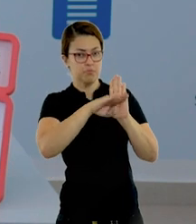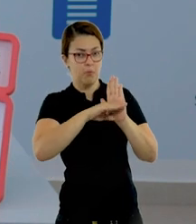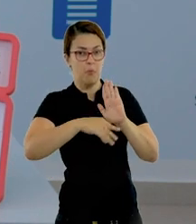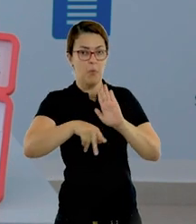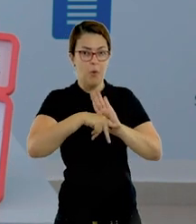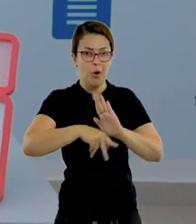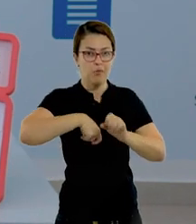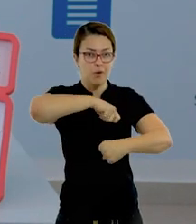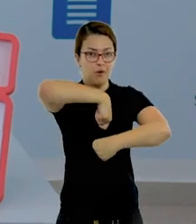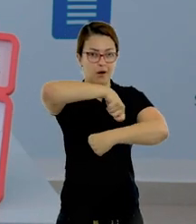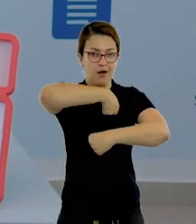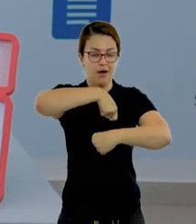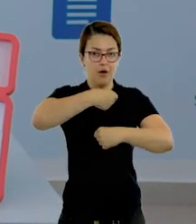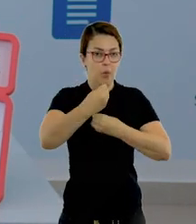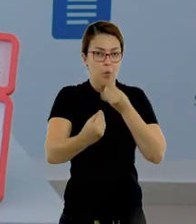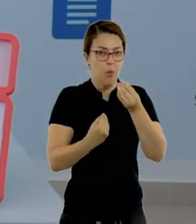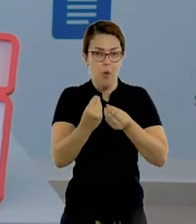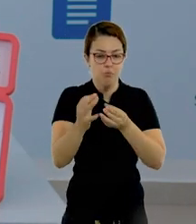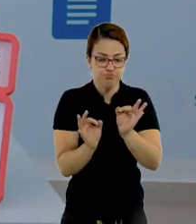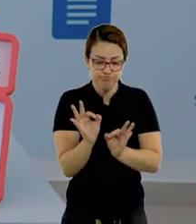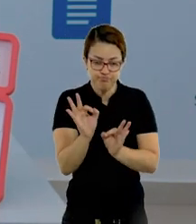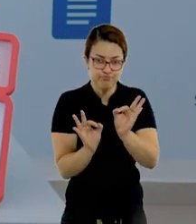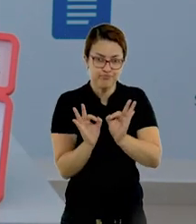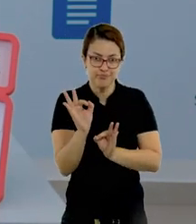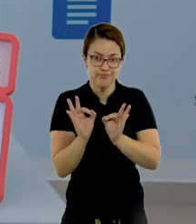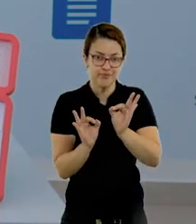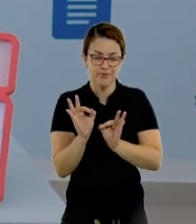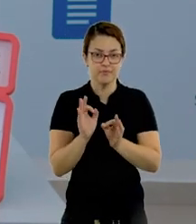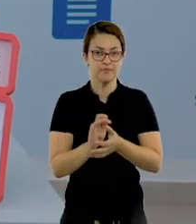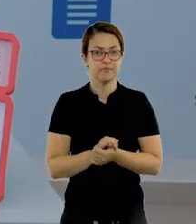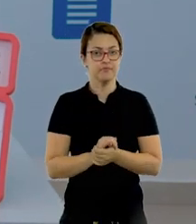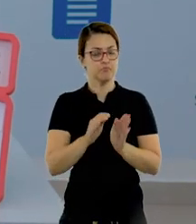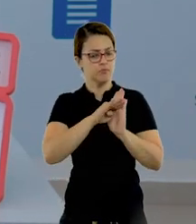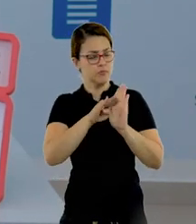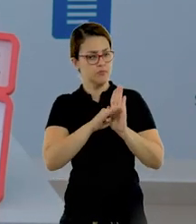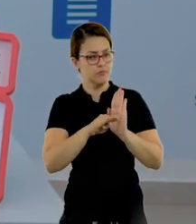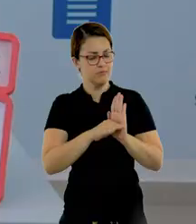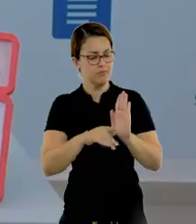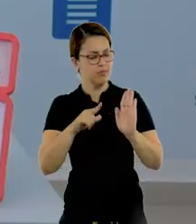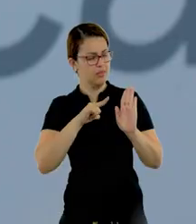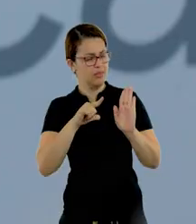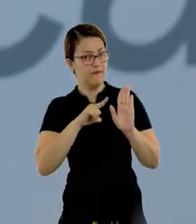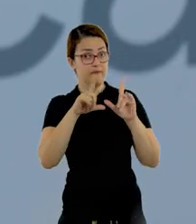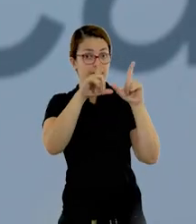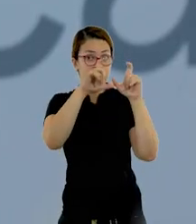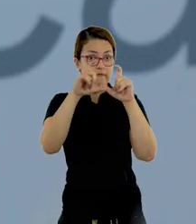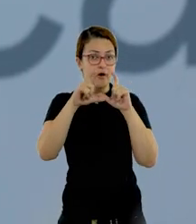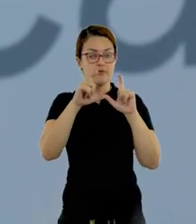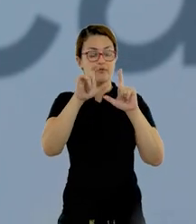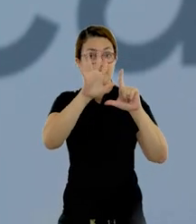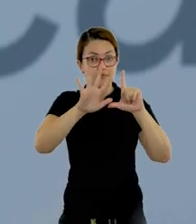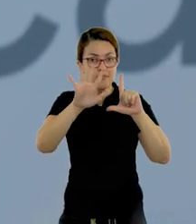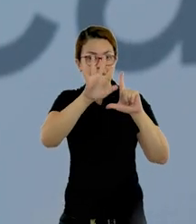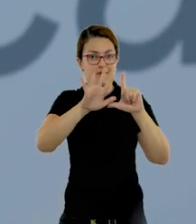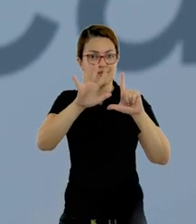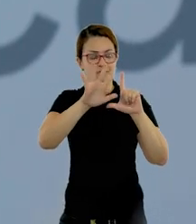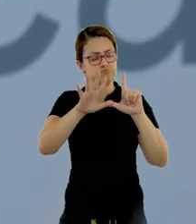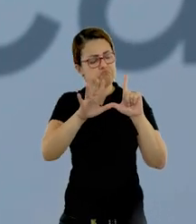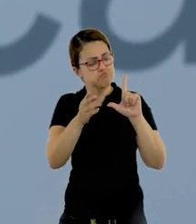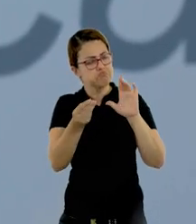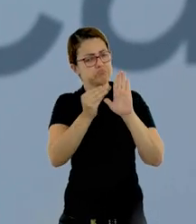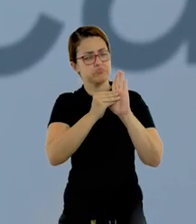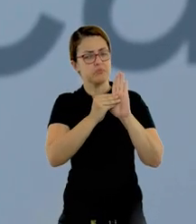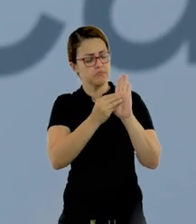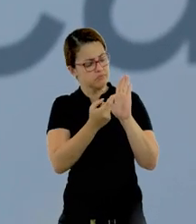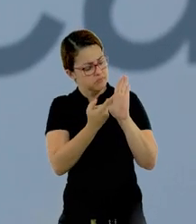receita quanto o modo de preparo. Nesse texto, nós temos várias imagens, algumas figuras.